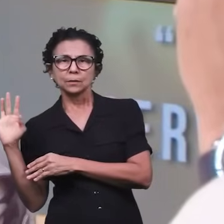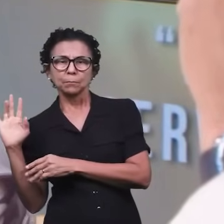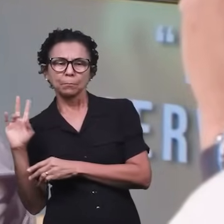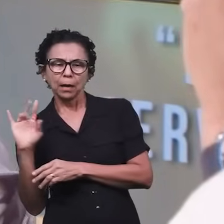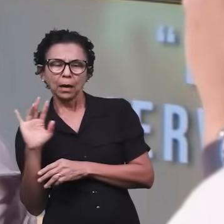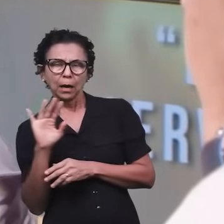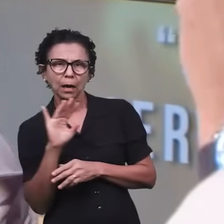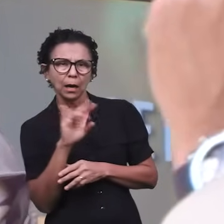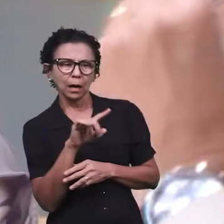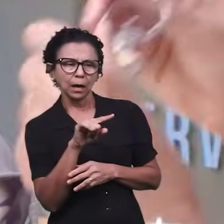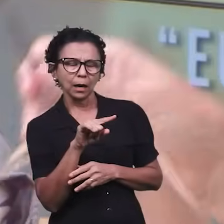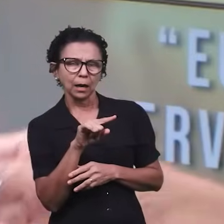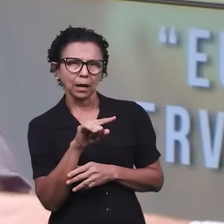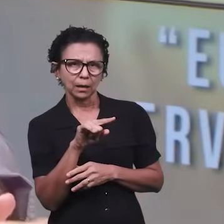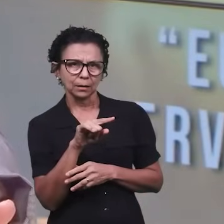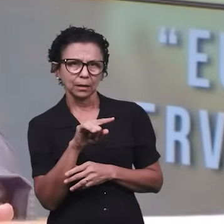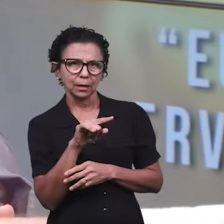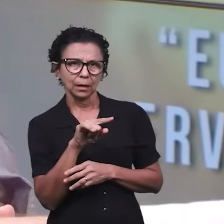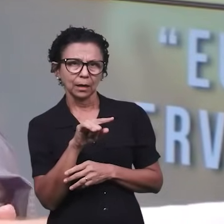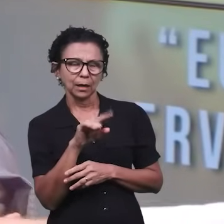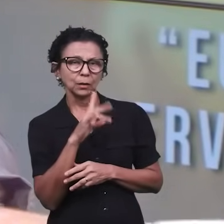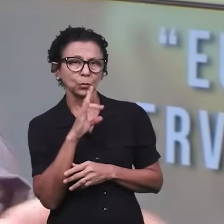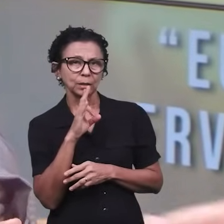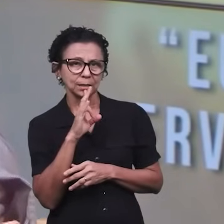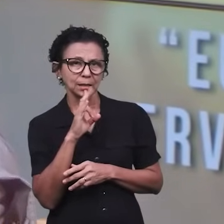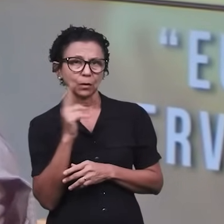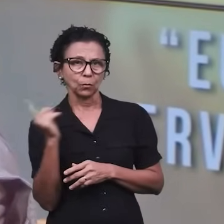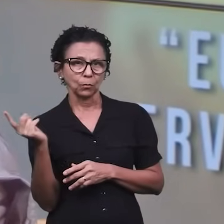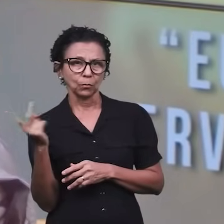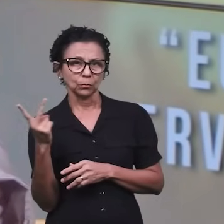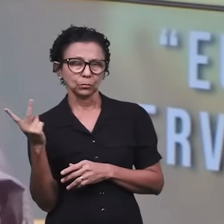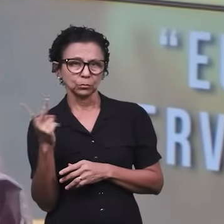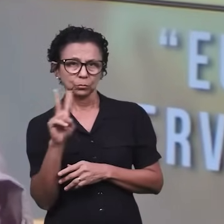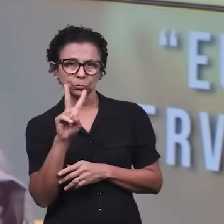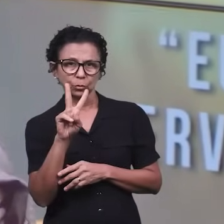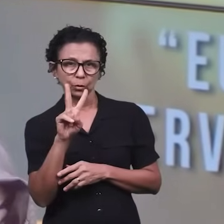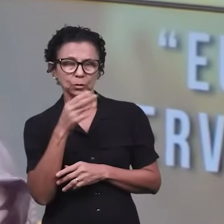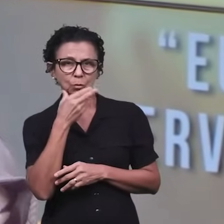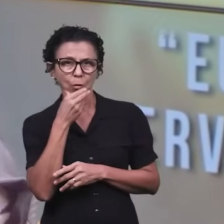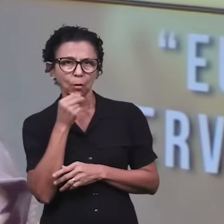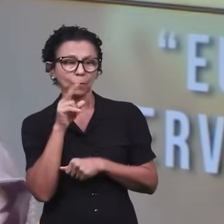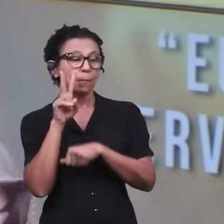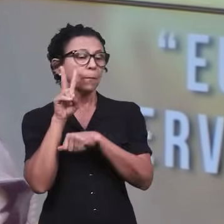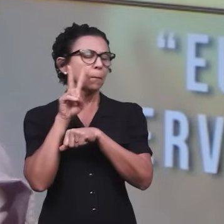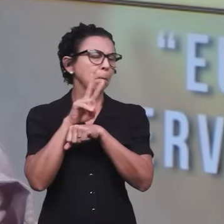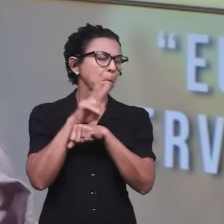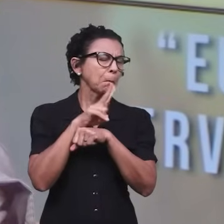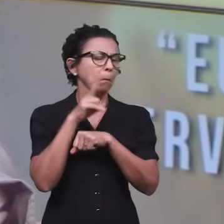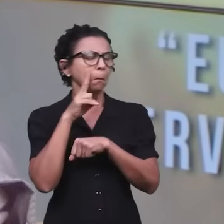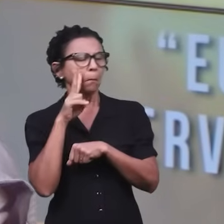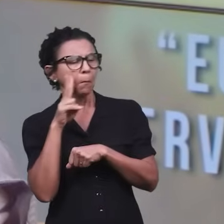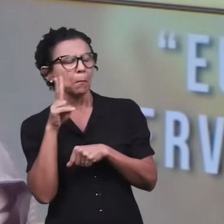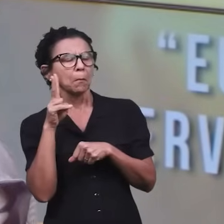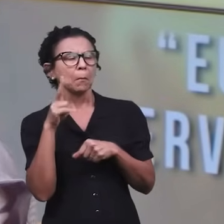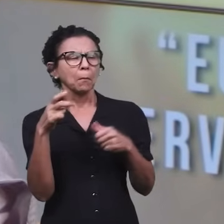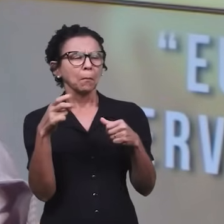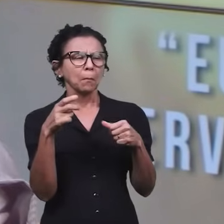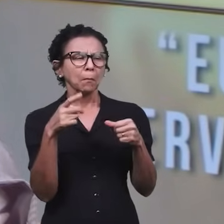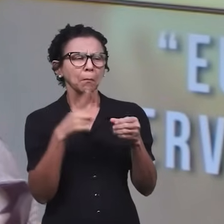E ela, então, escondeu os espias. Então, vamos trazer para a prática para